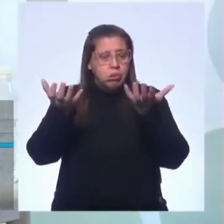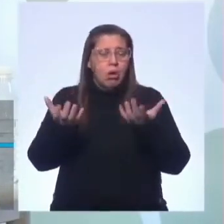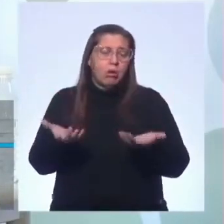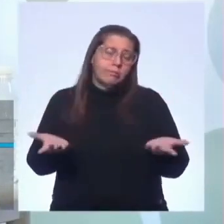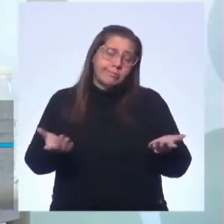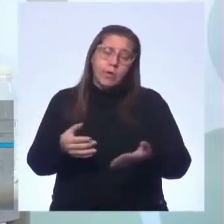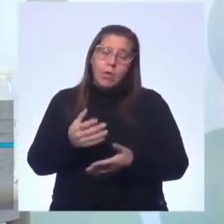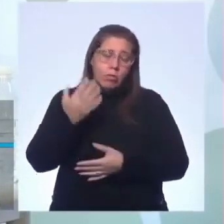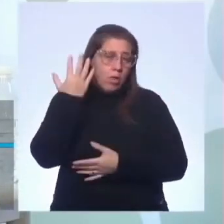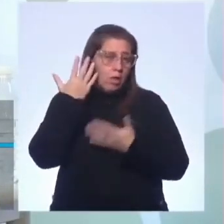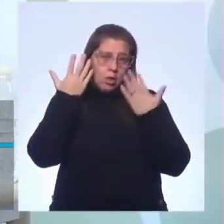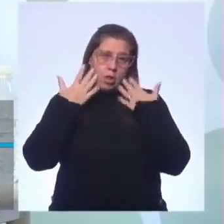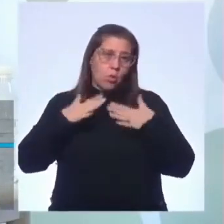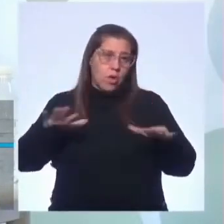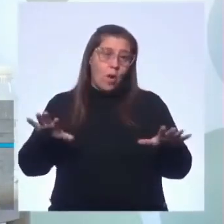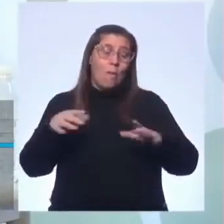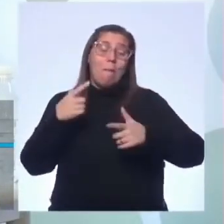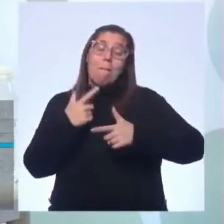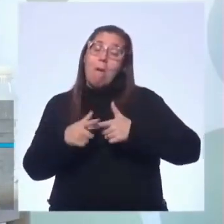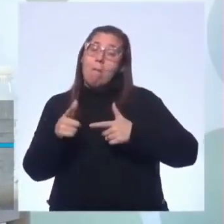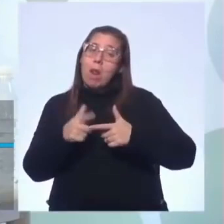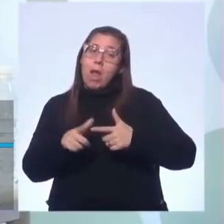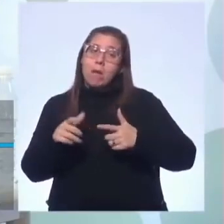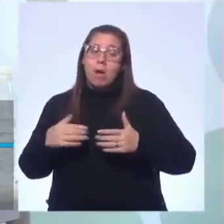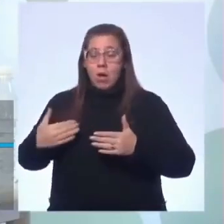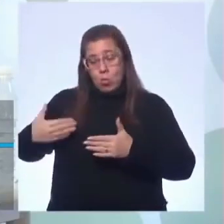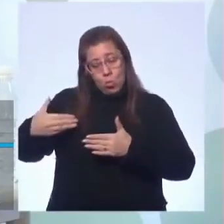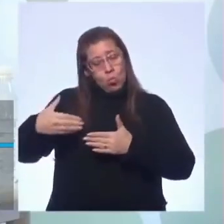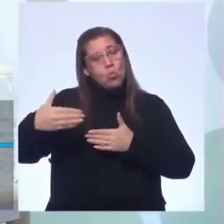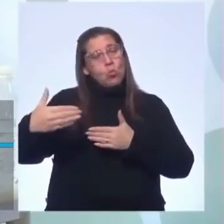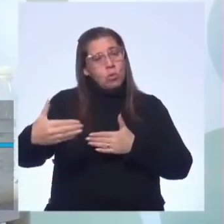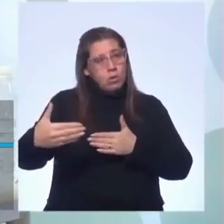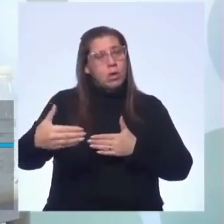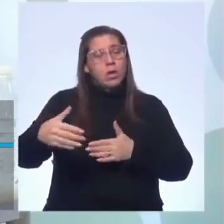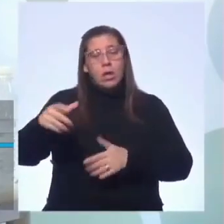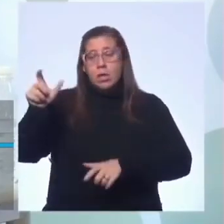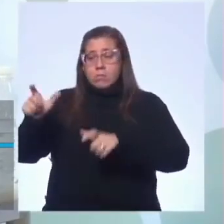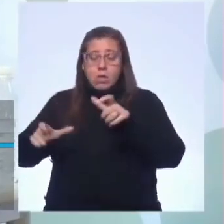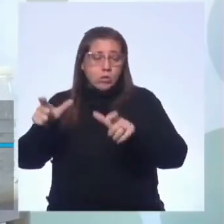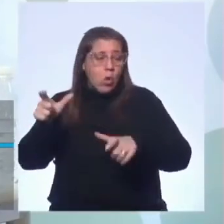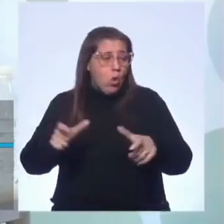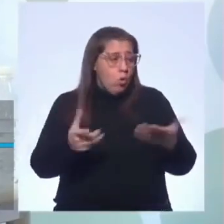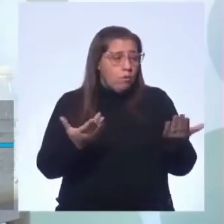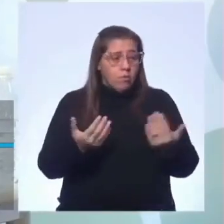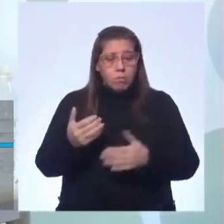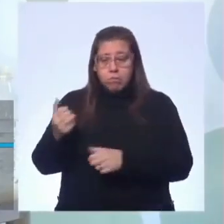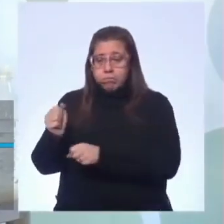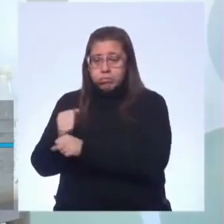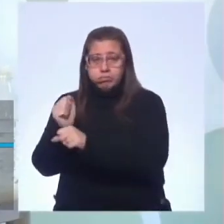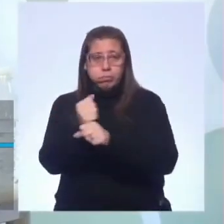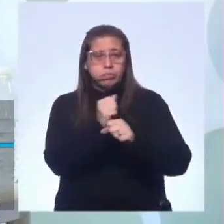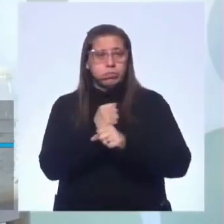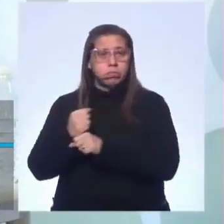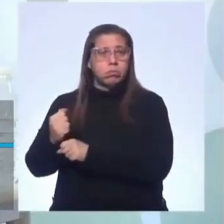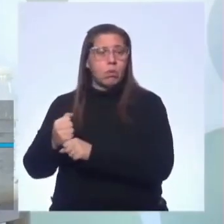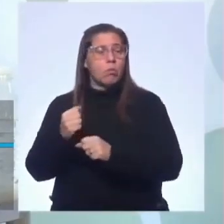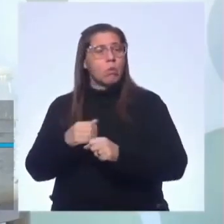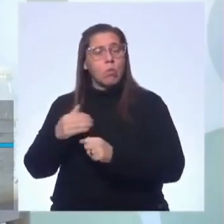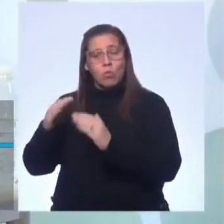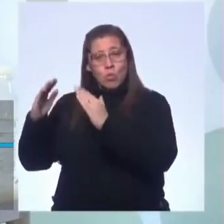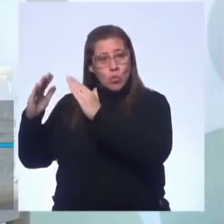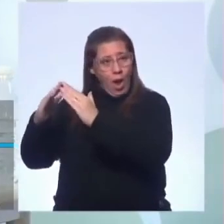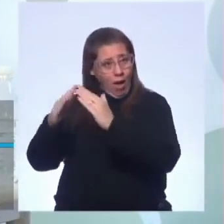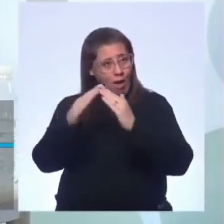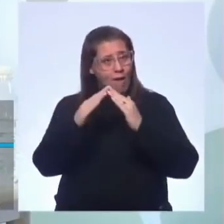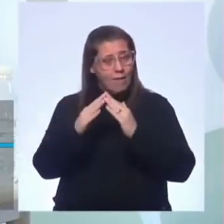são áreas naturais. O problema, né, é que com o passar do tempo, né, as pessoas foram morando lá. Inclusive, no início do